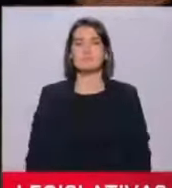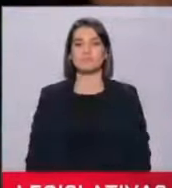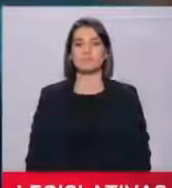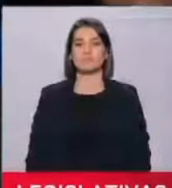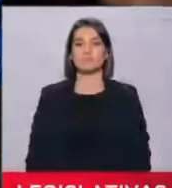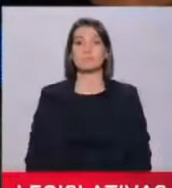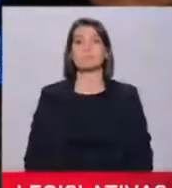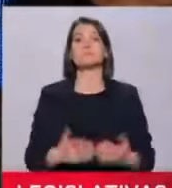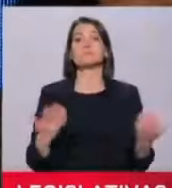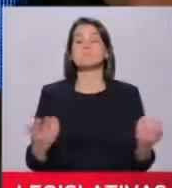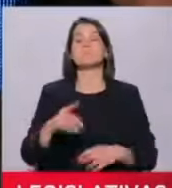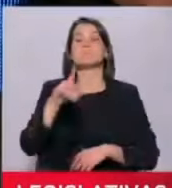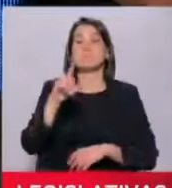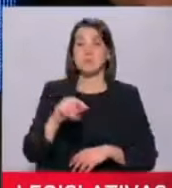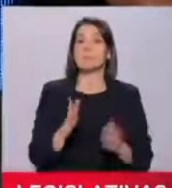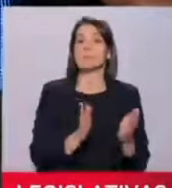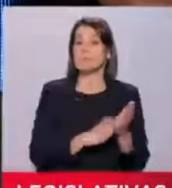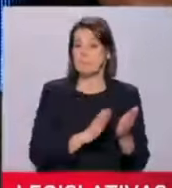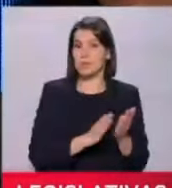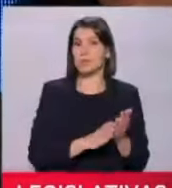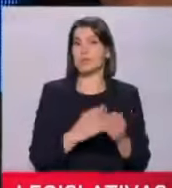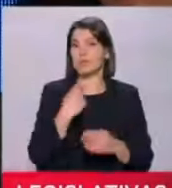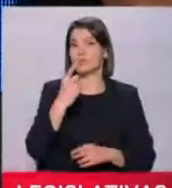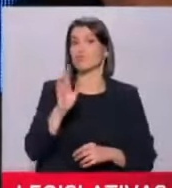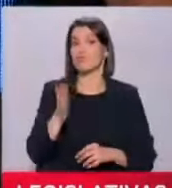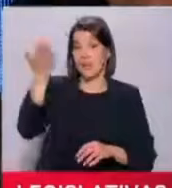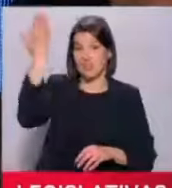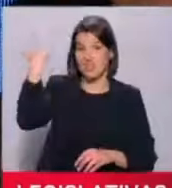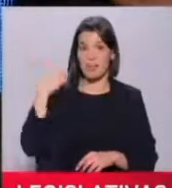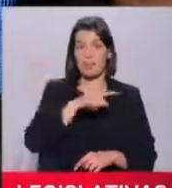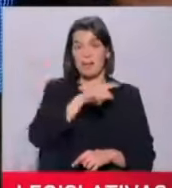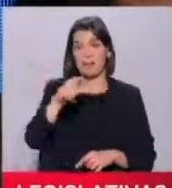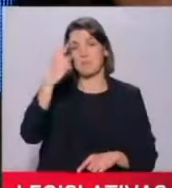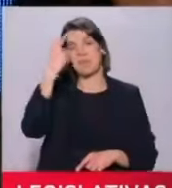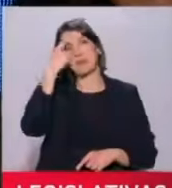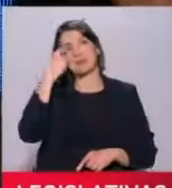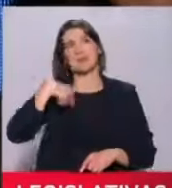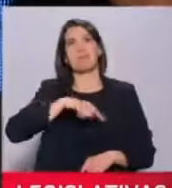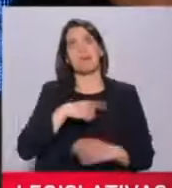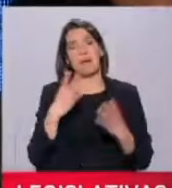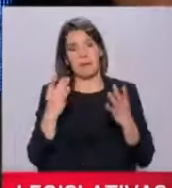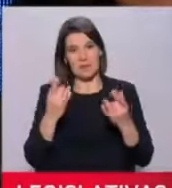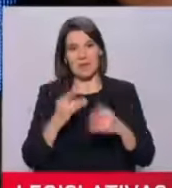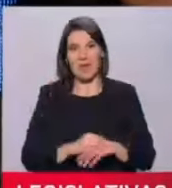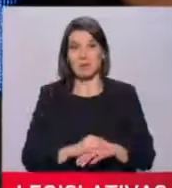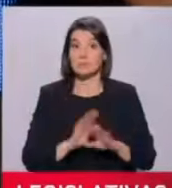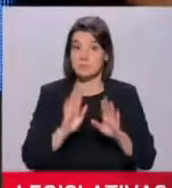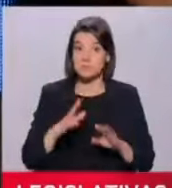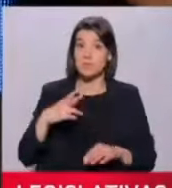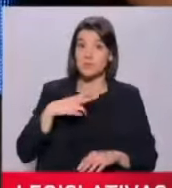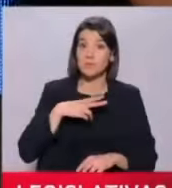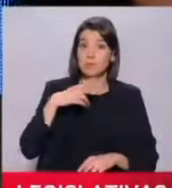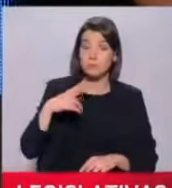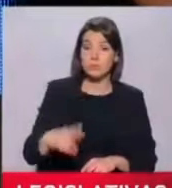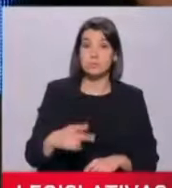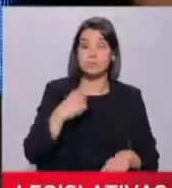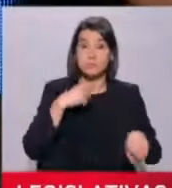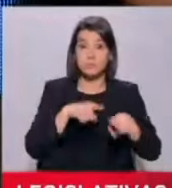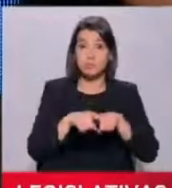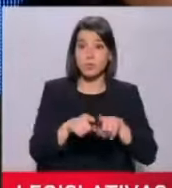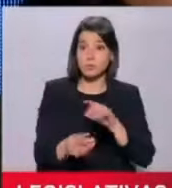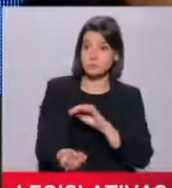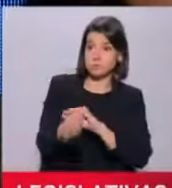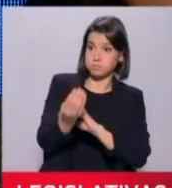o e provados como já tínhamos deitado tempo sem ninguém nos levava a sério que se a em Portugal o fenómeno político